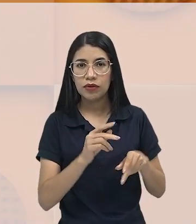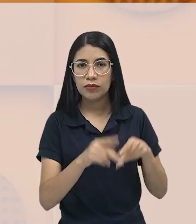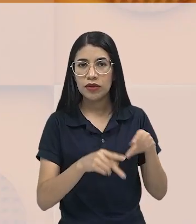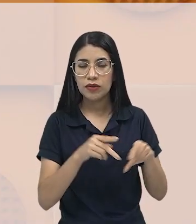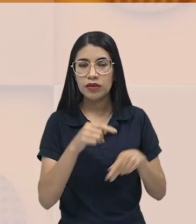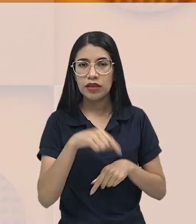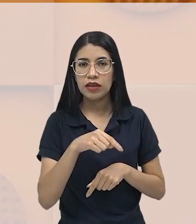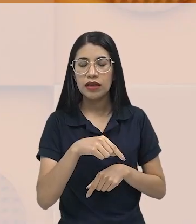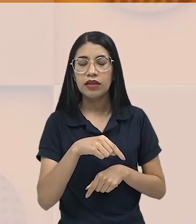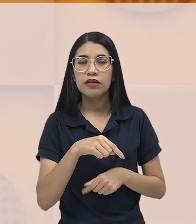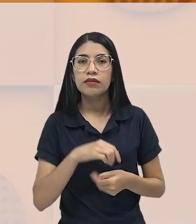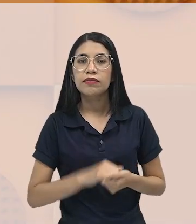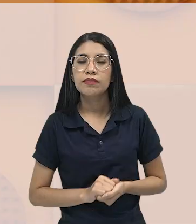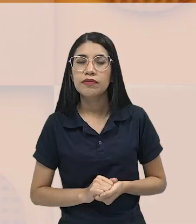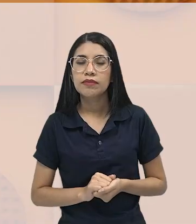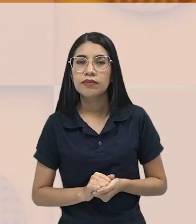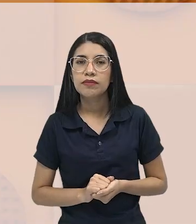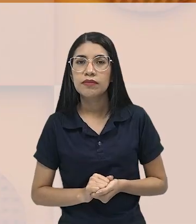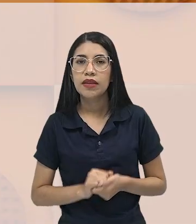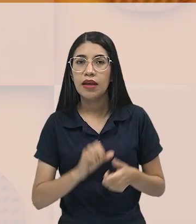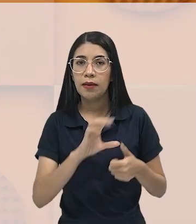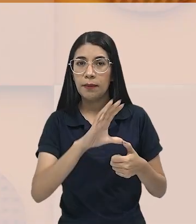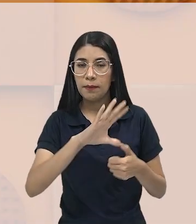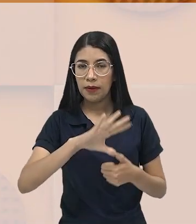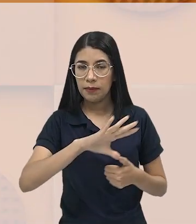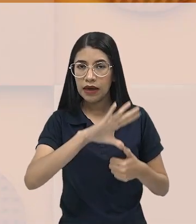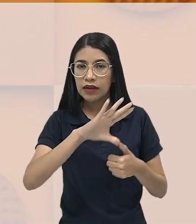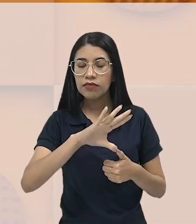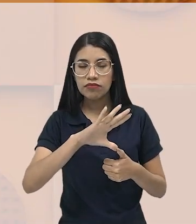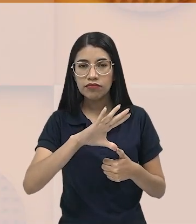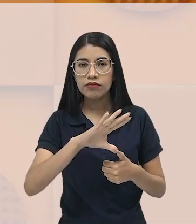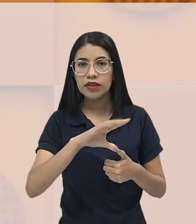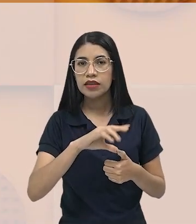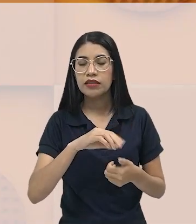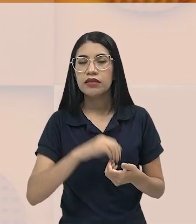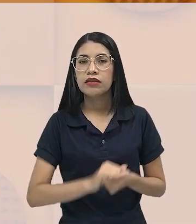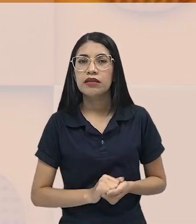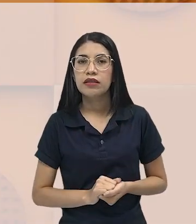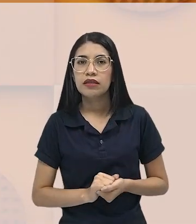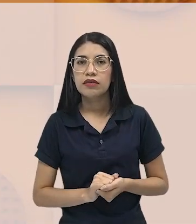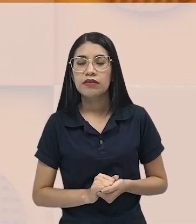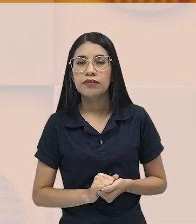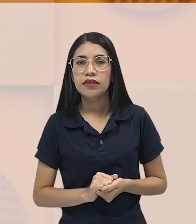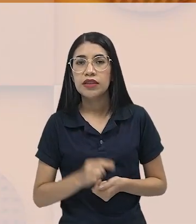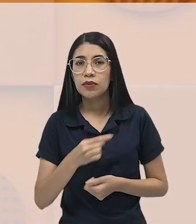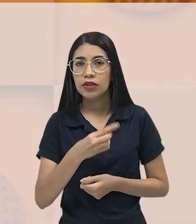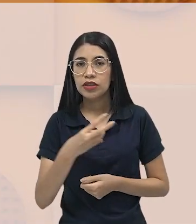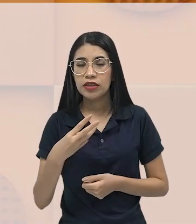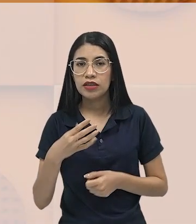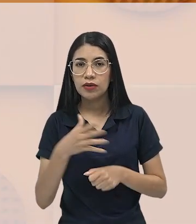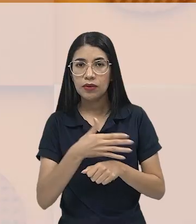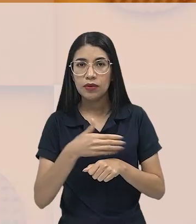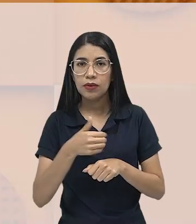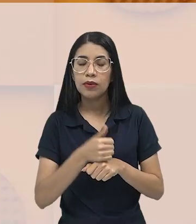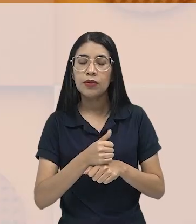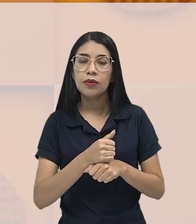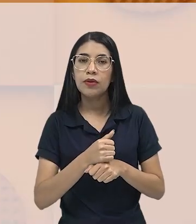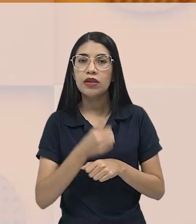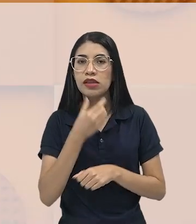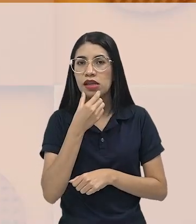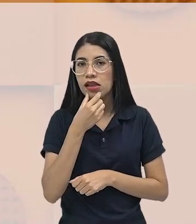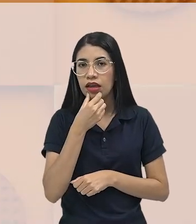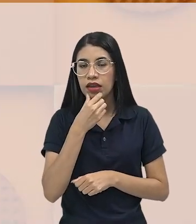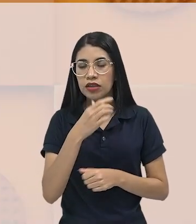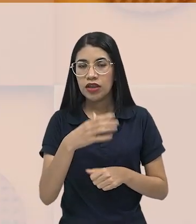tá, para a América do Norte. Gente, não esqueçam que estamos falando do contexto das 13 colônias americanas, tá? 13 colônias